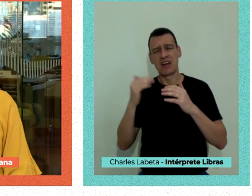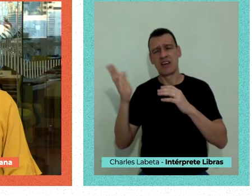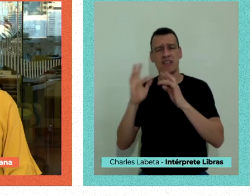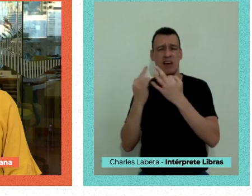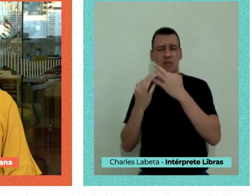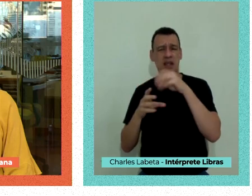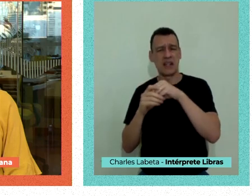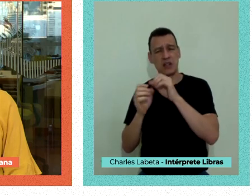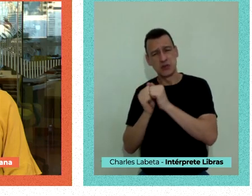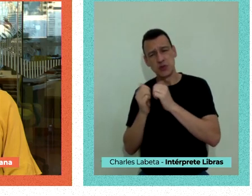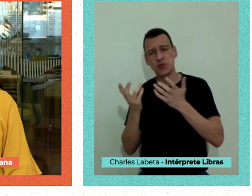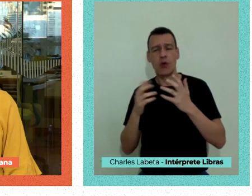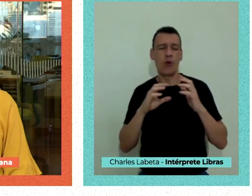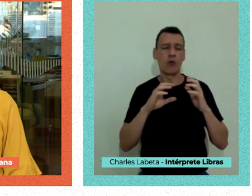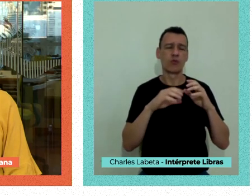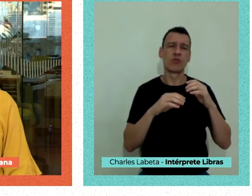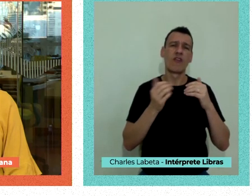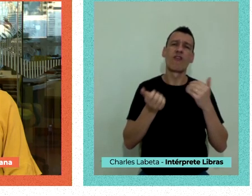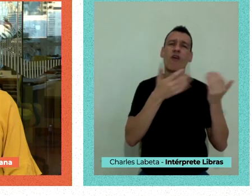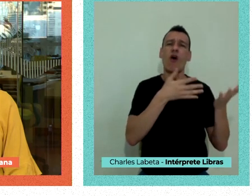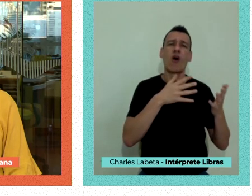se sentam,